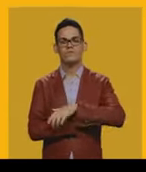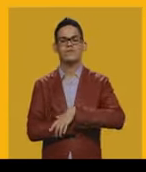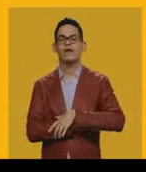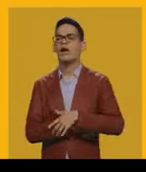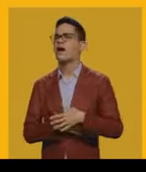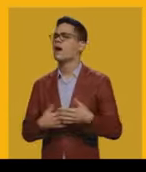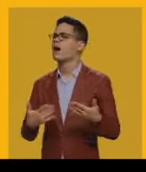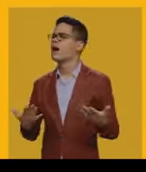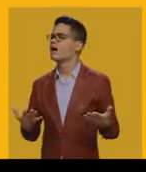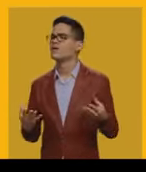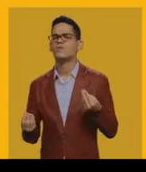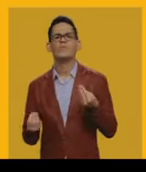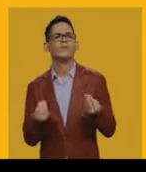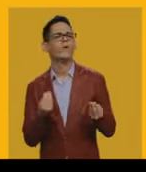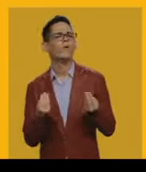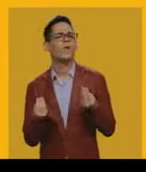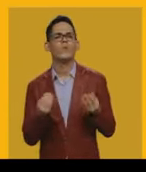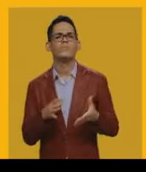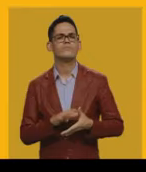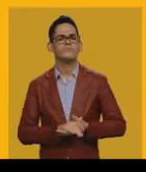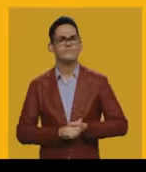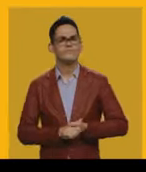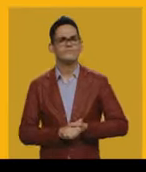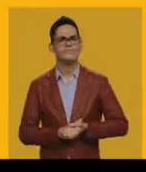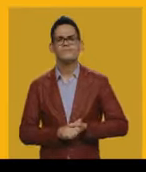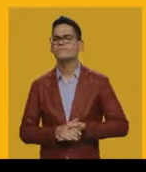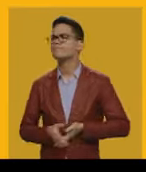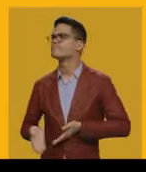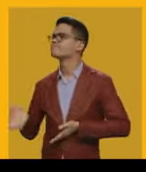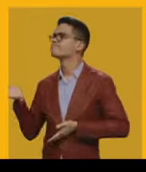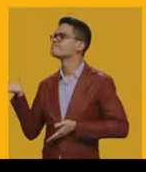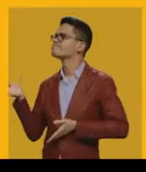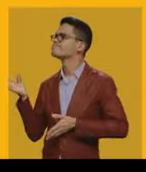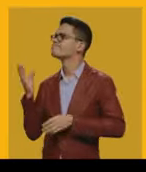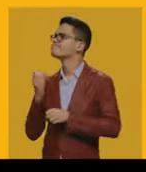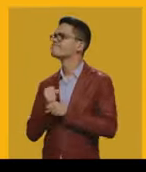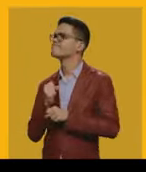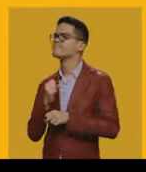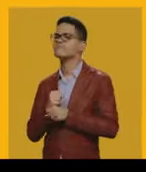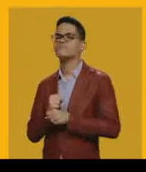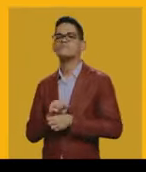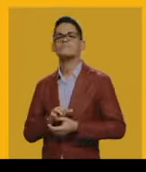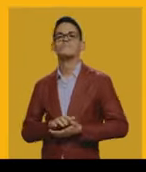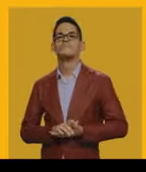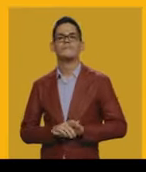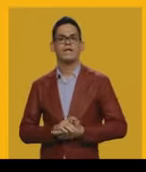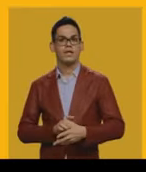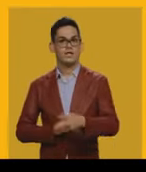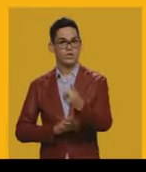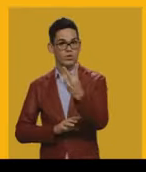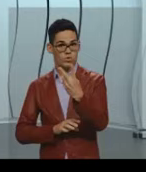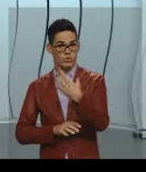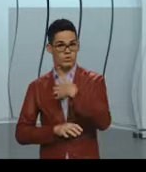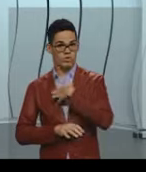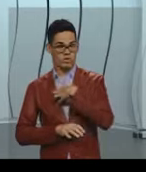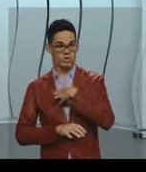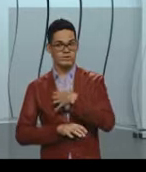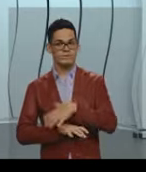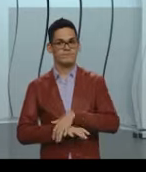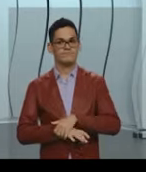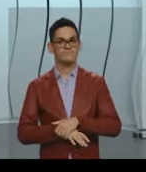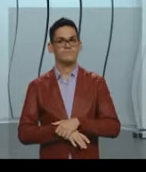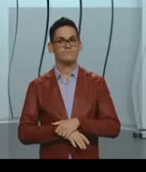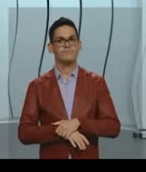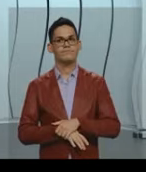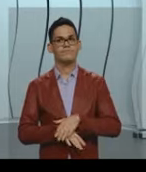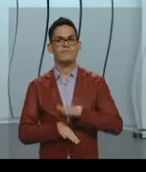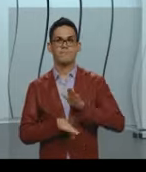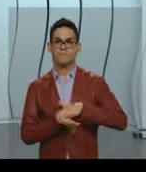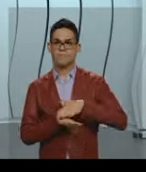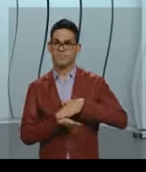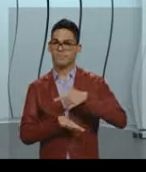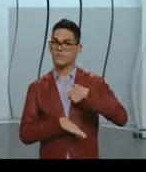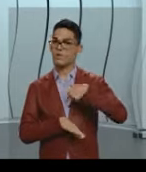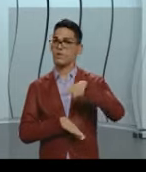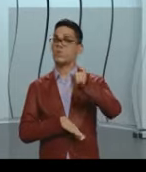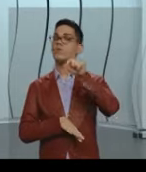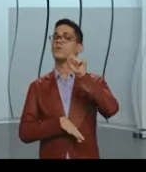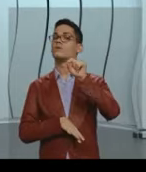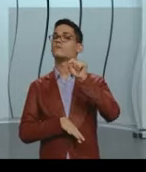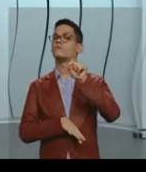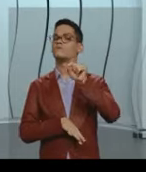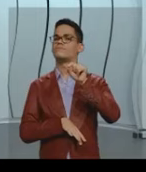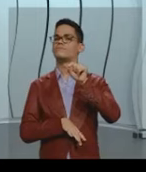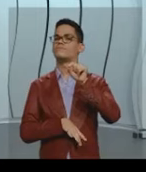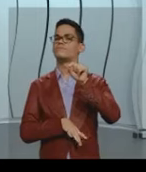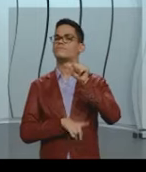Ah, e agora como que eu vou fazer essa conta? Nós podemos fazer de duas formas. A forma que eu escolhi aqui foi o seguinte, olha,